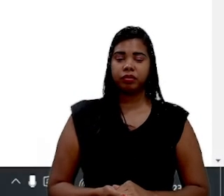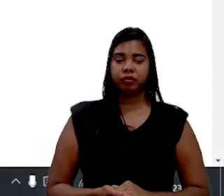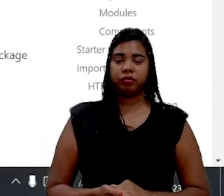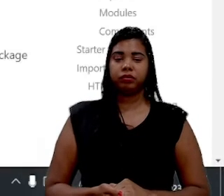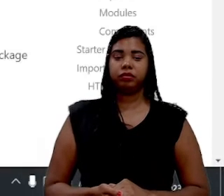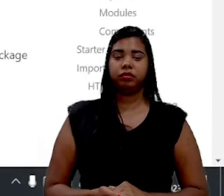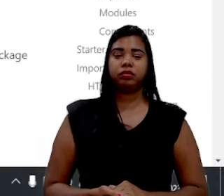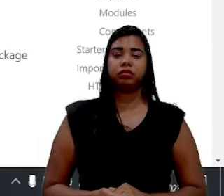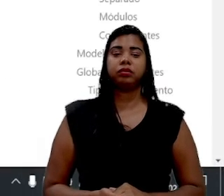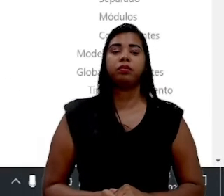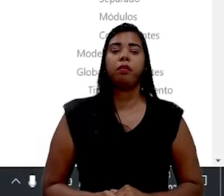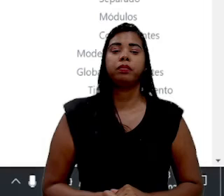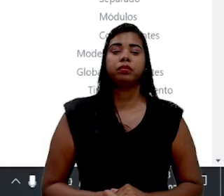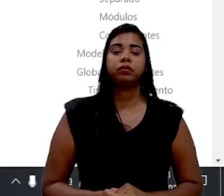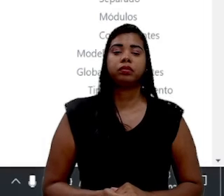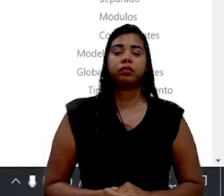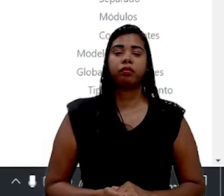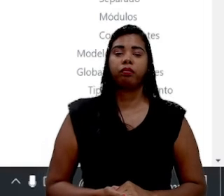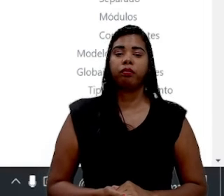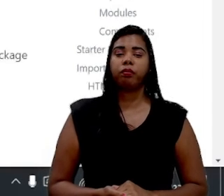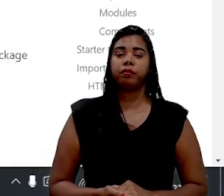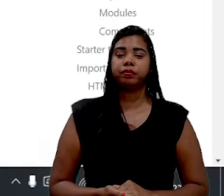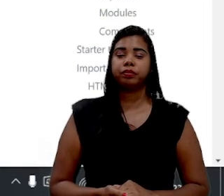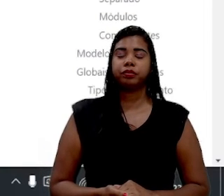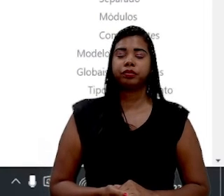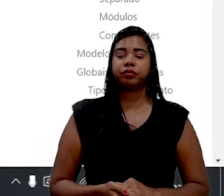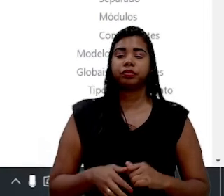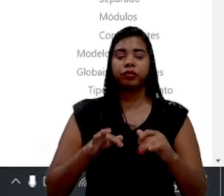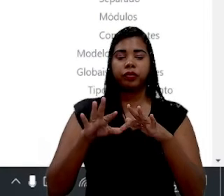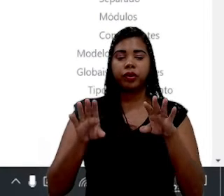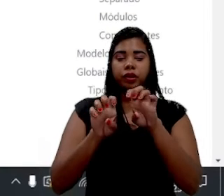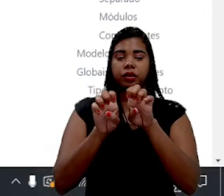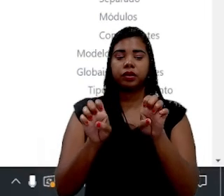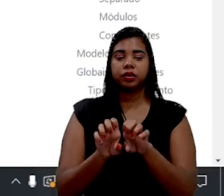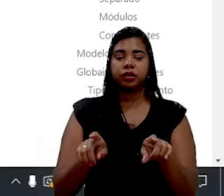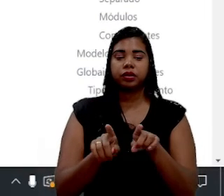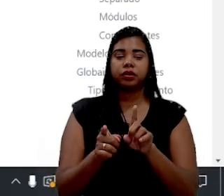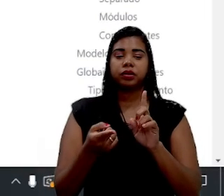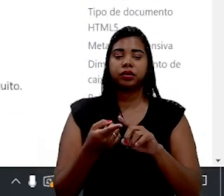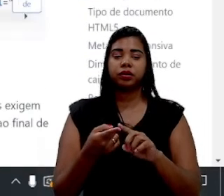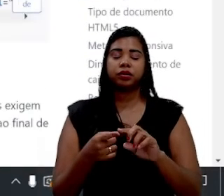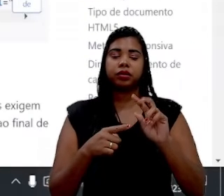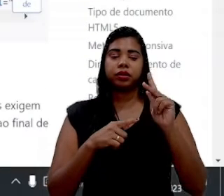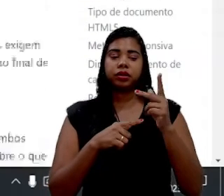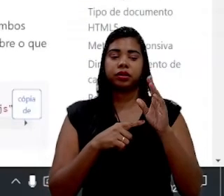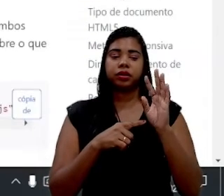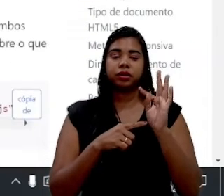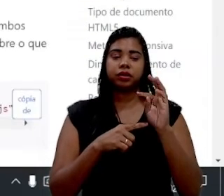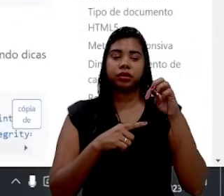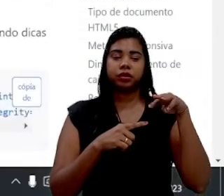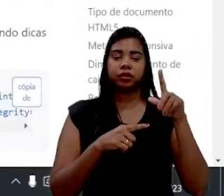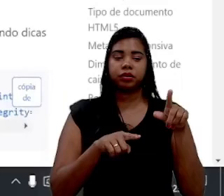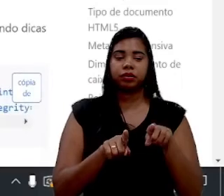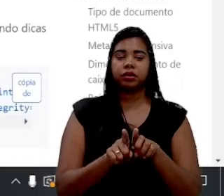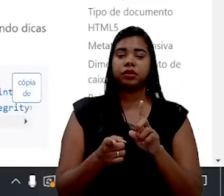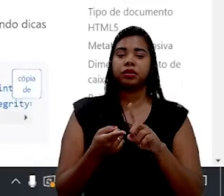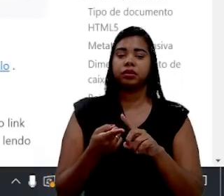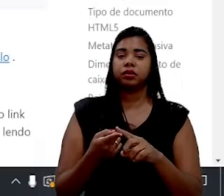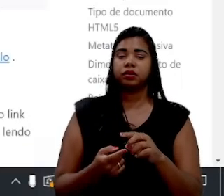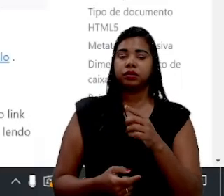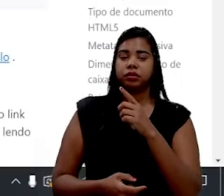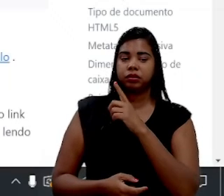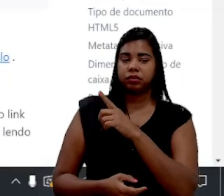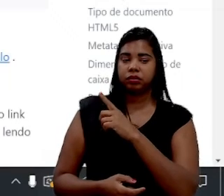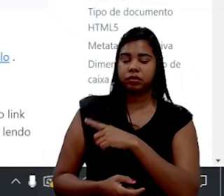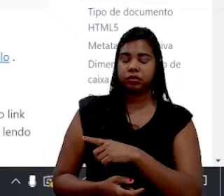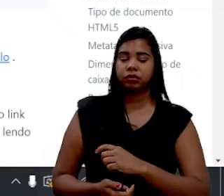sistema, tá, gente? Para não ter que digitar, né, a estrutura todinha, HTML. Apesar que o pessoal às vezes